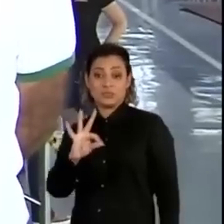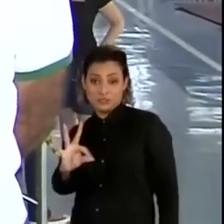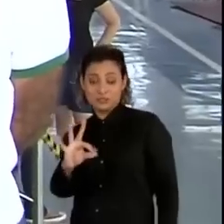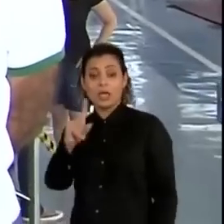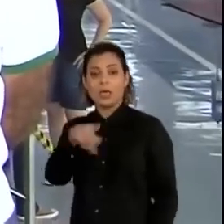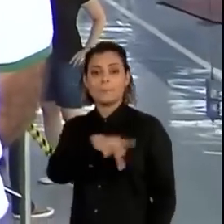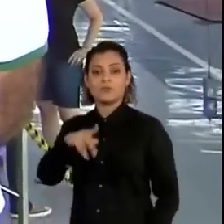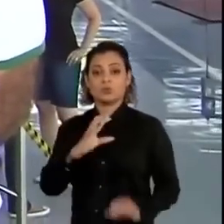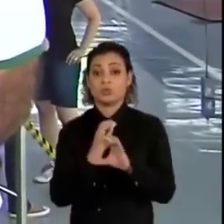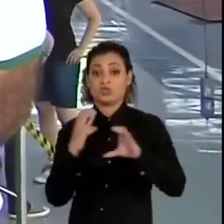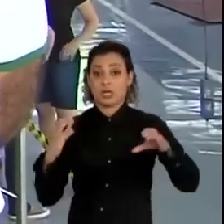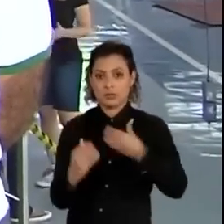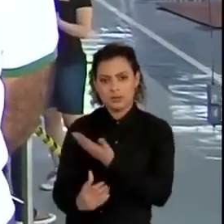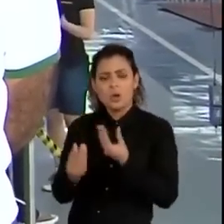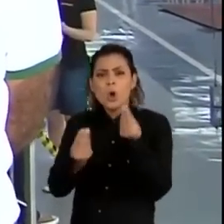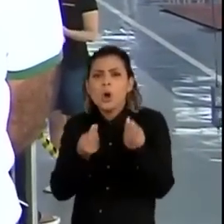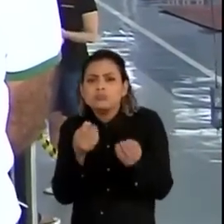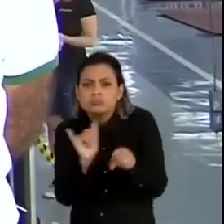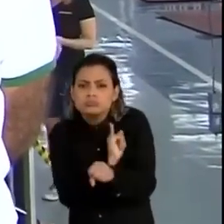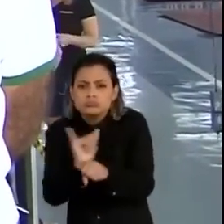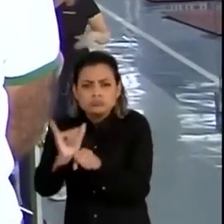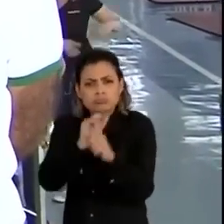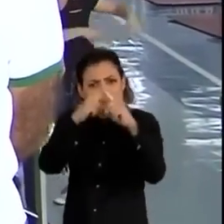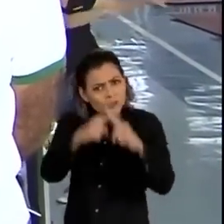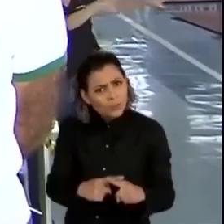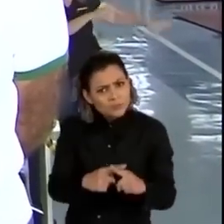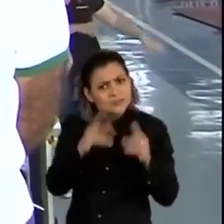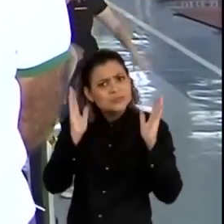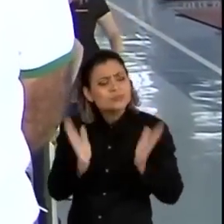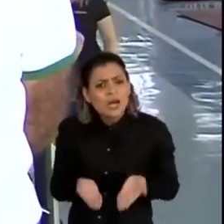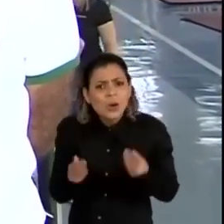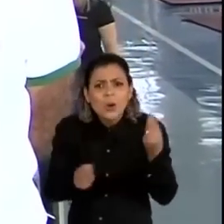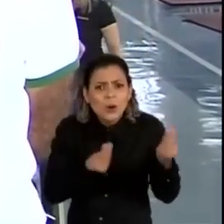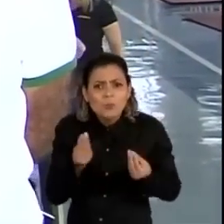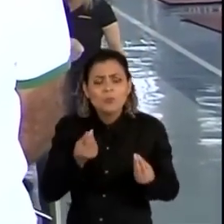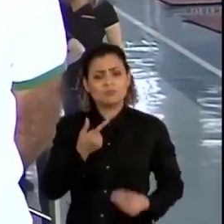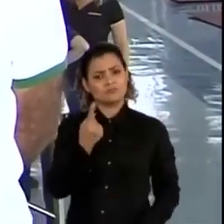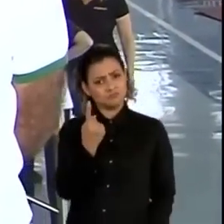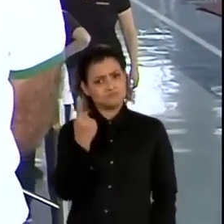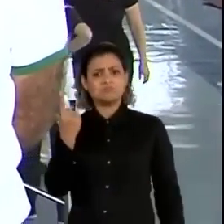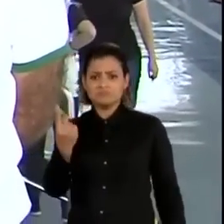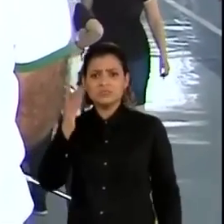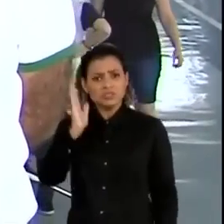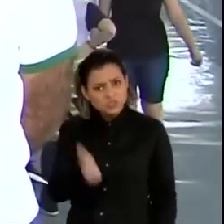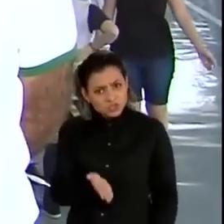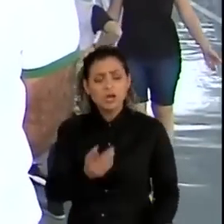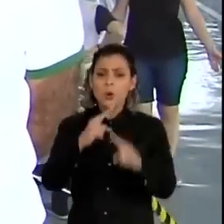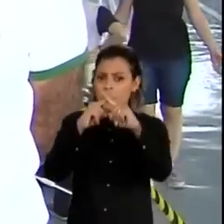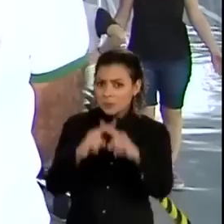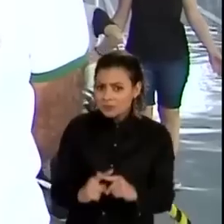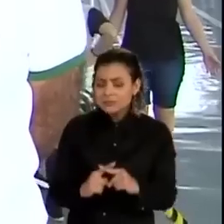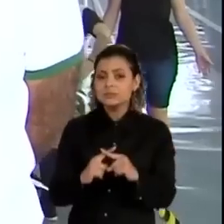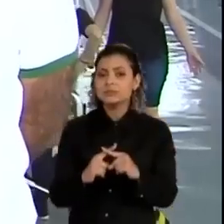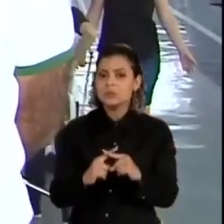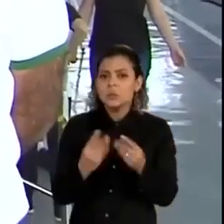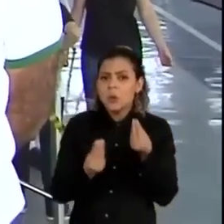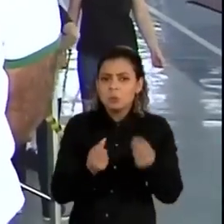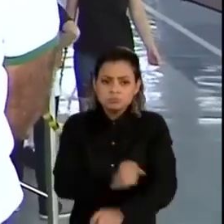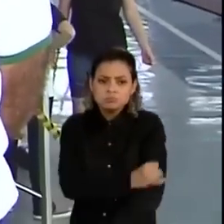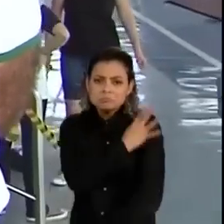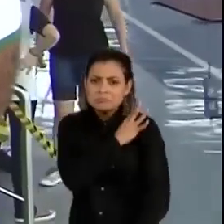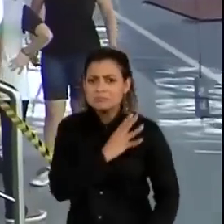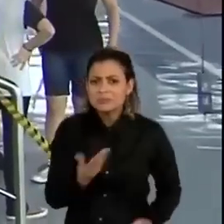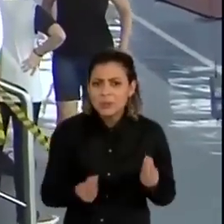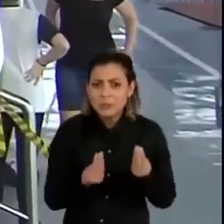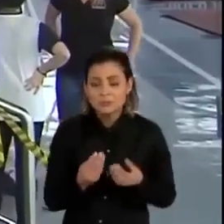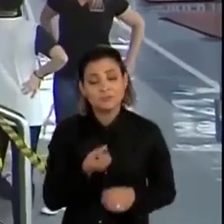para falar um pouco como é que foi montado. Esse concurso já está na 11ª edição e reúne aí os alunos do ensino médio e fundamental também. Boa tarde, professor. Boa